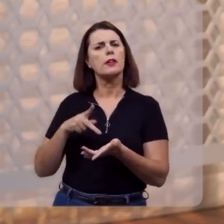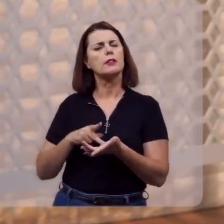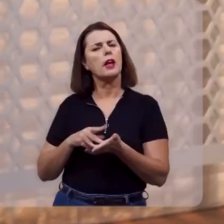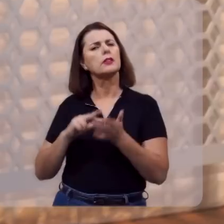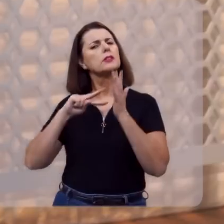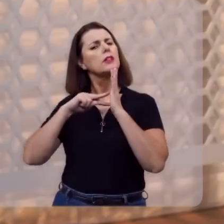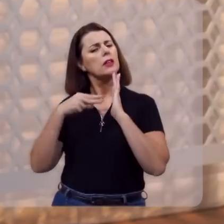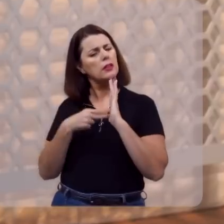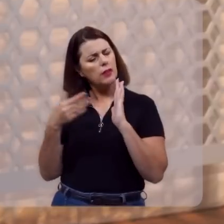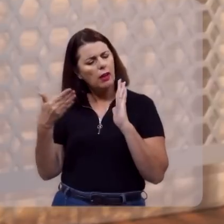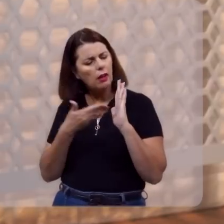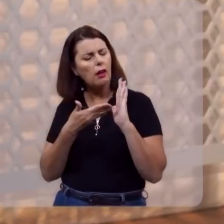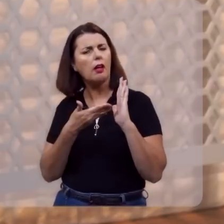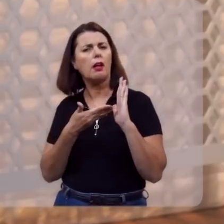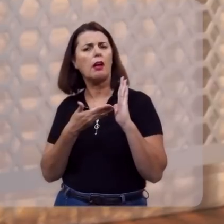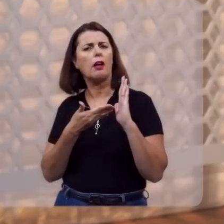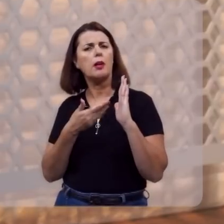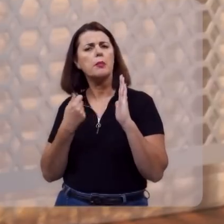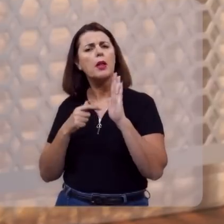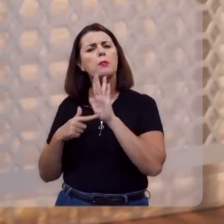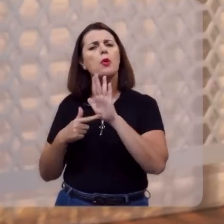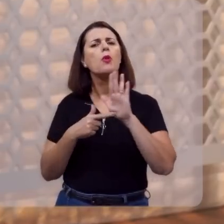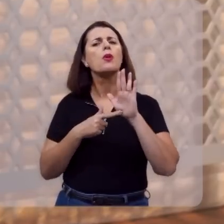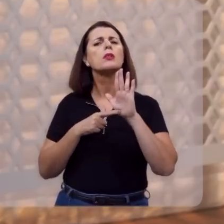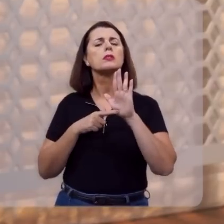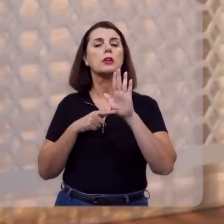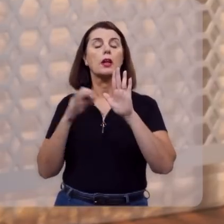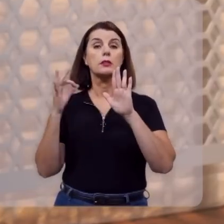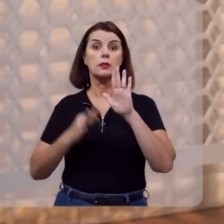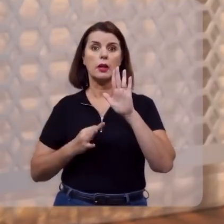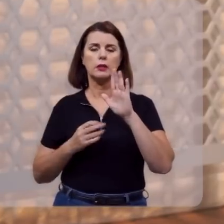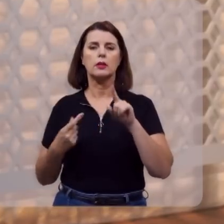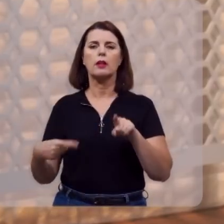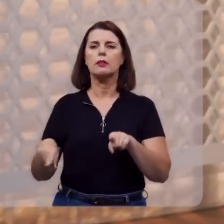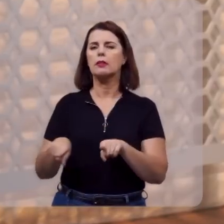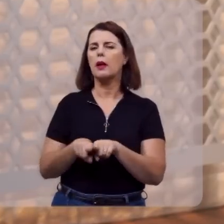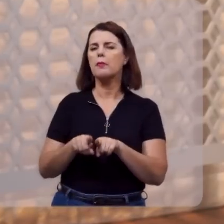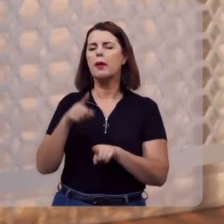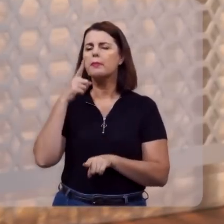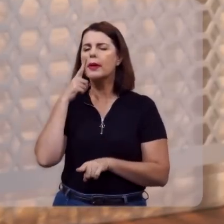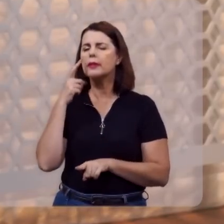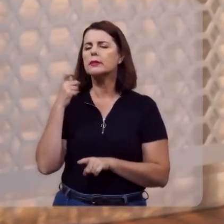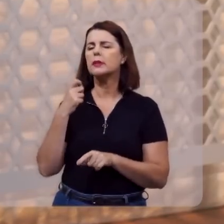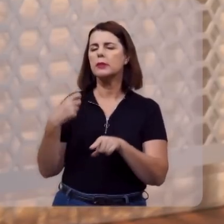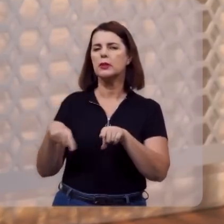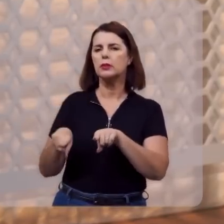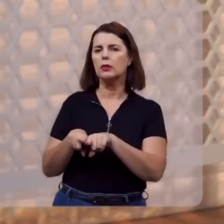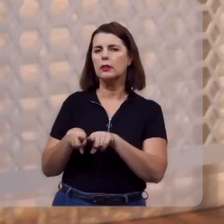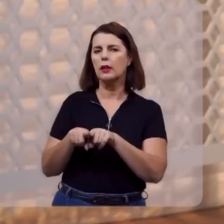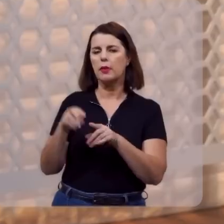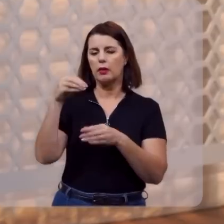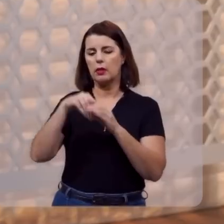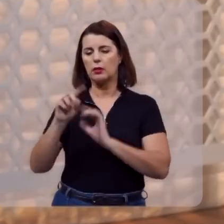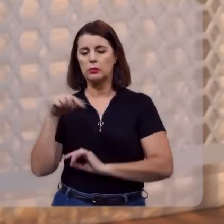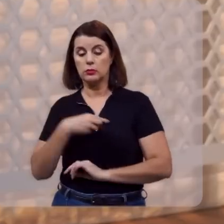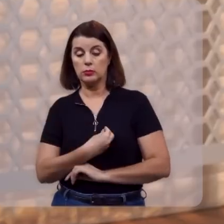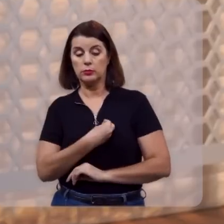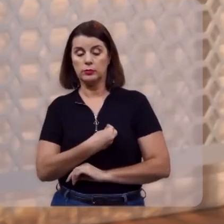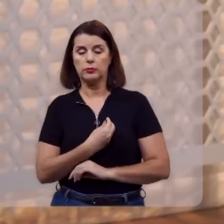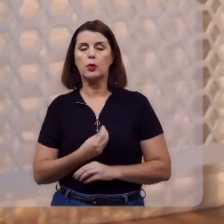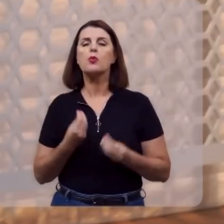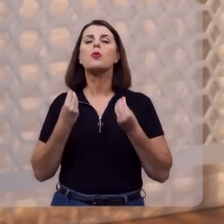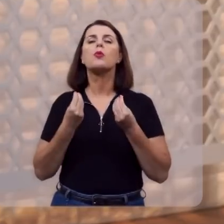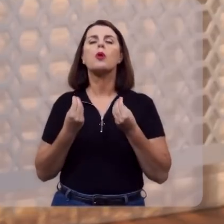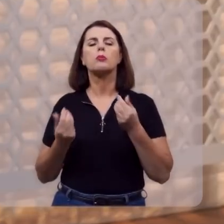fato fazer sentido, né, por isso ele precisa ser bem apresentado. Mas ele precisa ser percebido, sentido também na nossa vida.